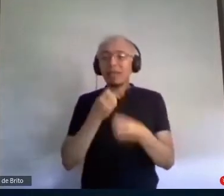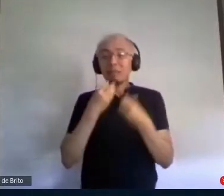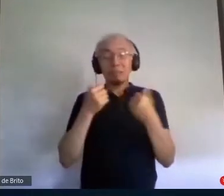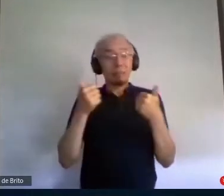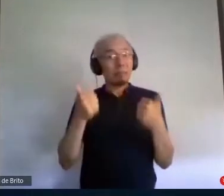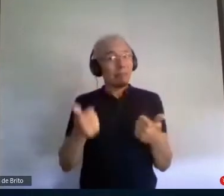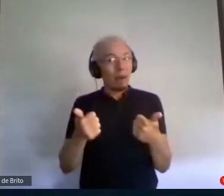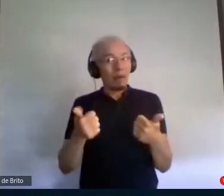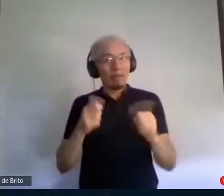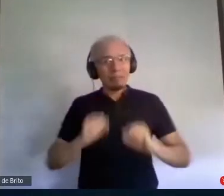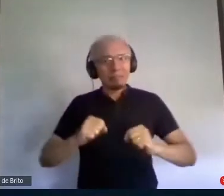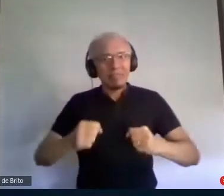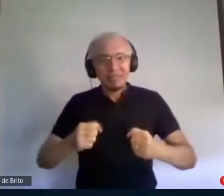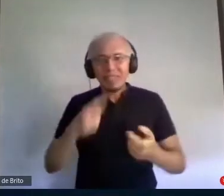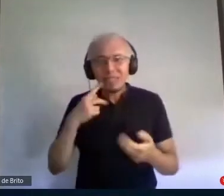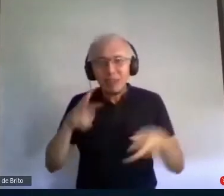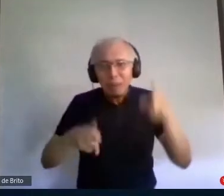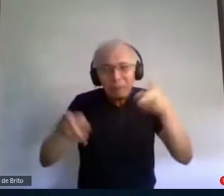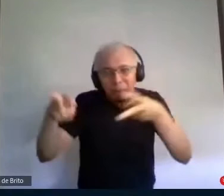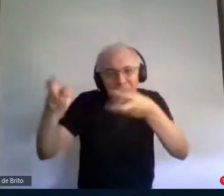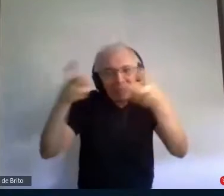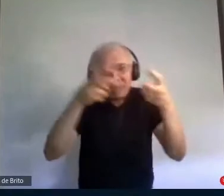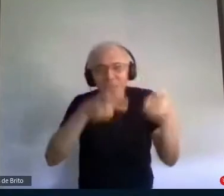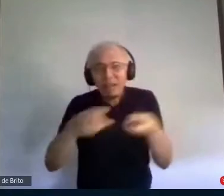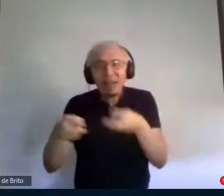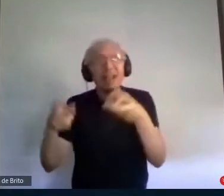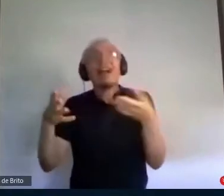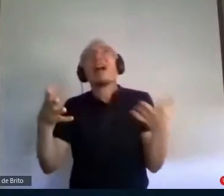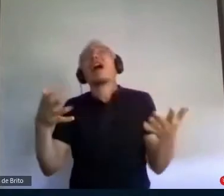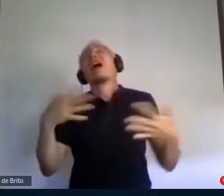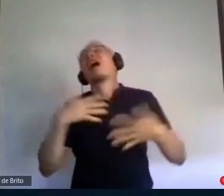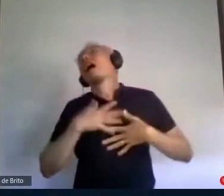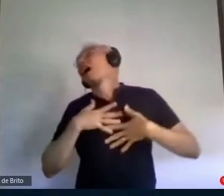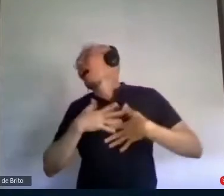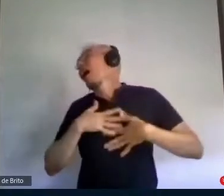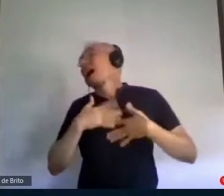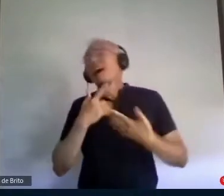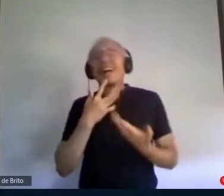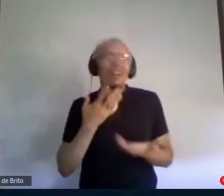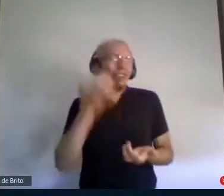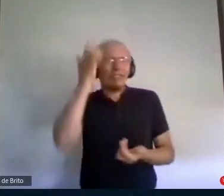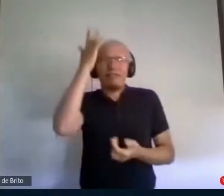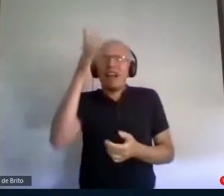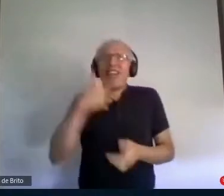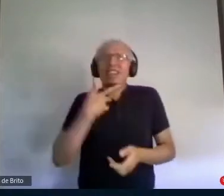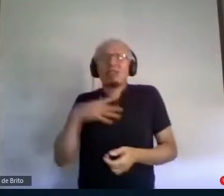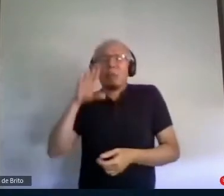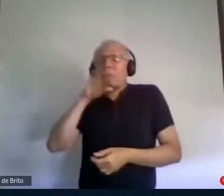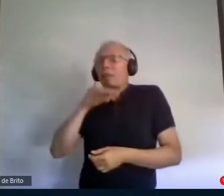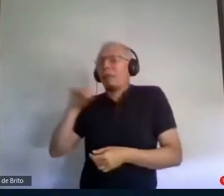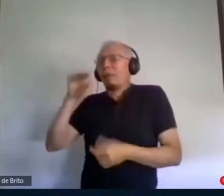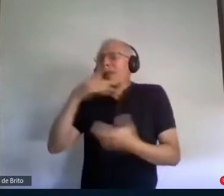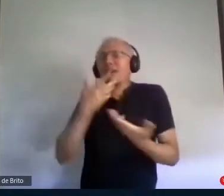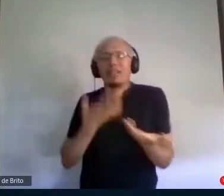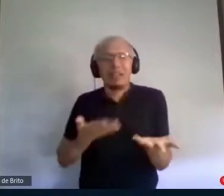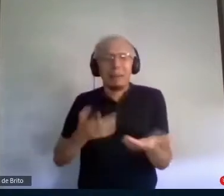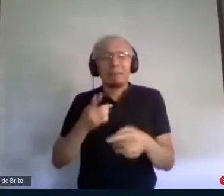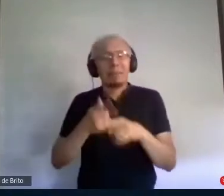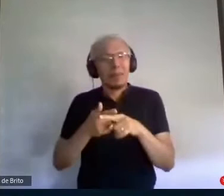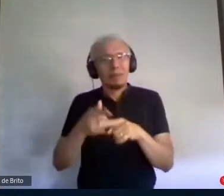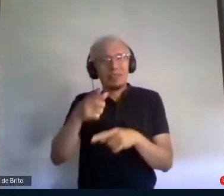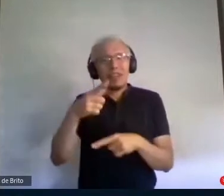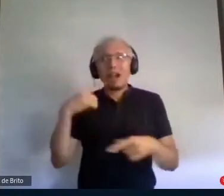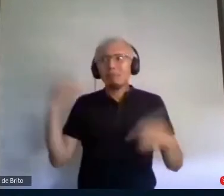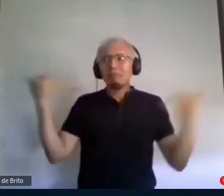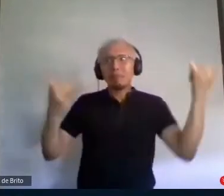nessa defesa e ouvir vocês antes de mim, foi um privilégio, até facilita, né, todas as questões que eu vou apontar